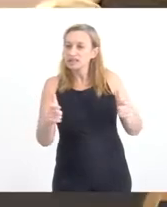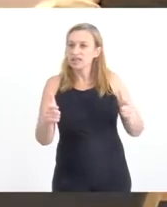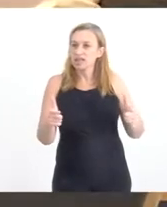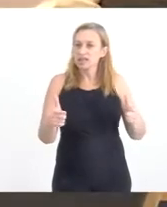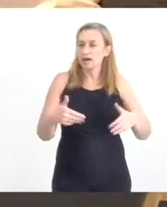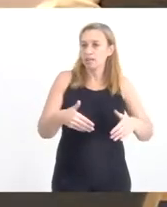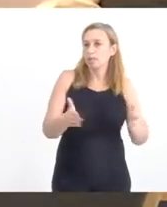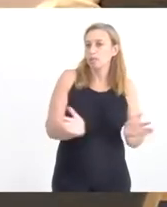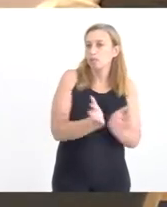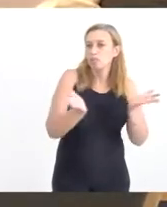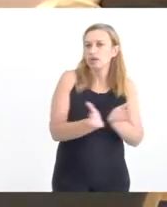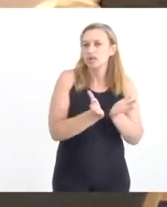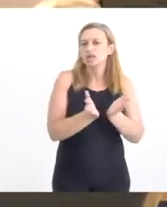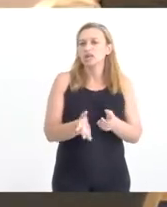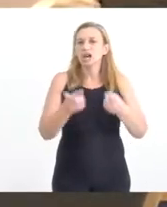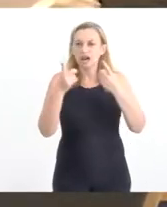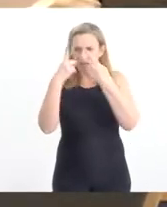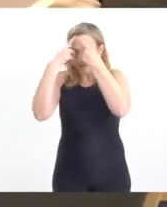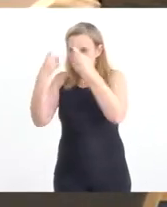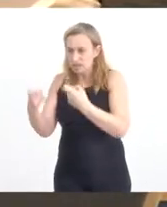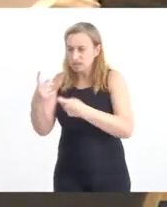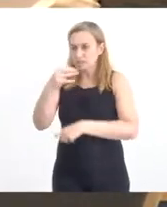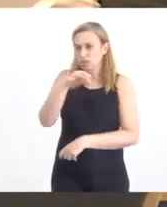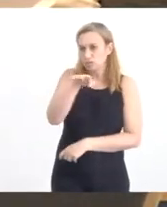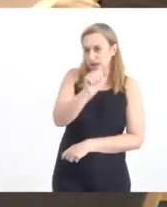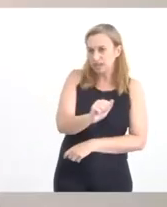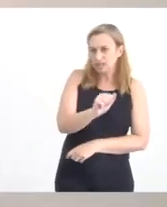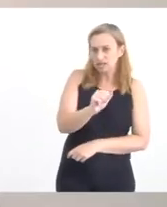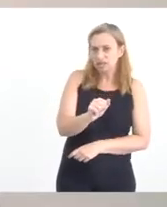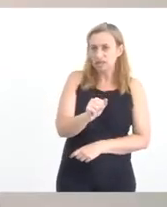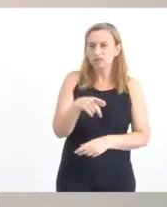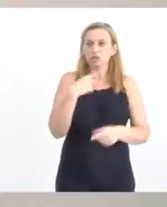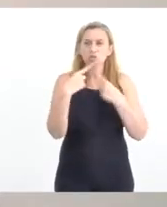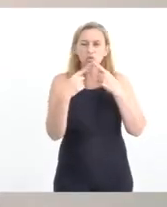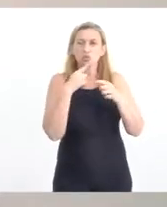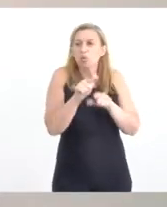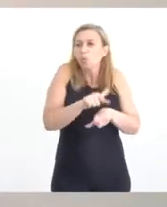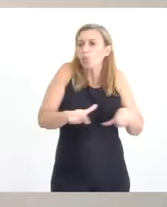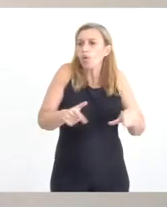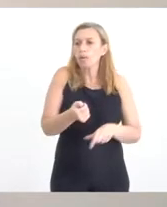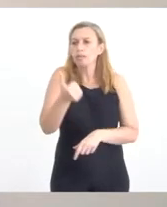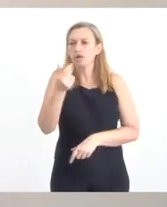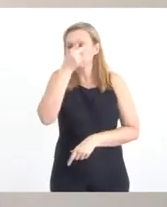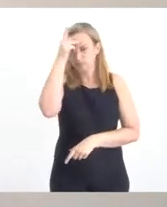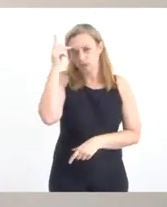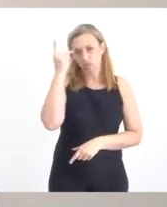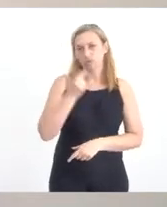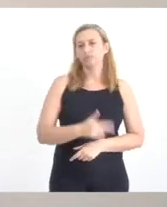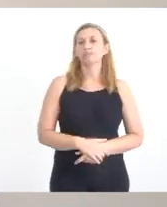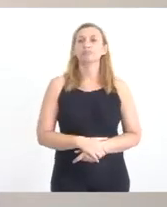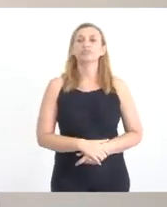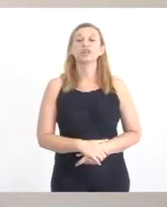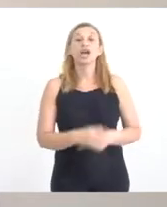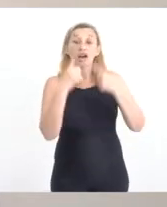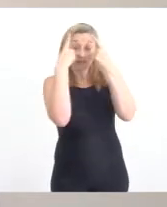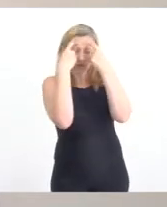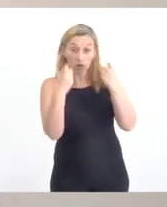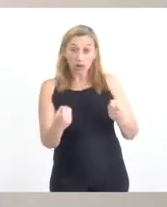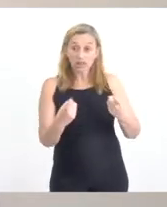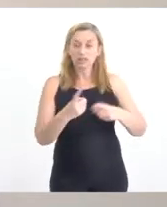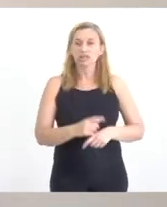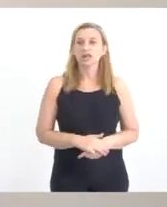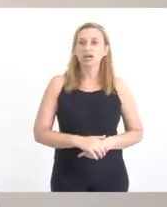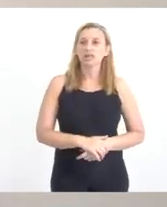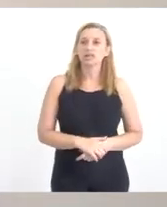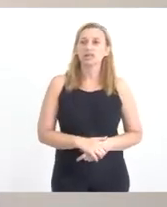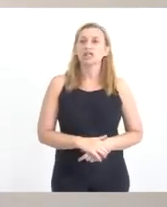faz com que a meritocracia seja um discurso infelizmente vazio para muito poucas pessoas a violência